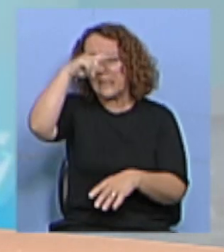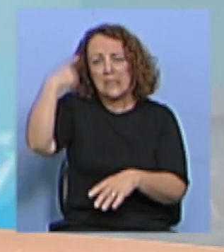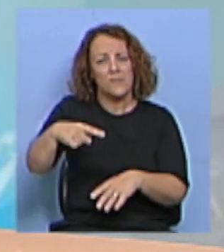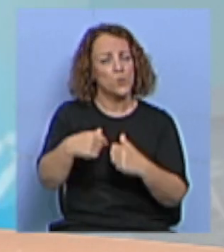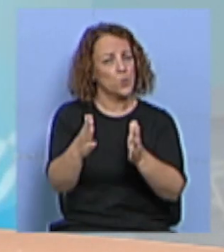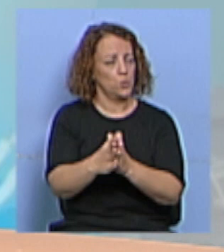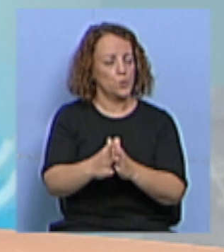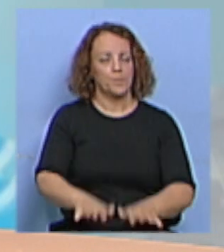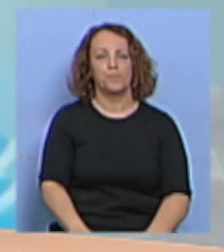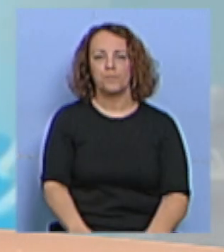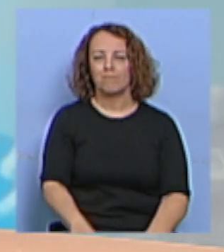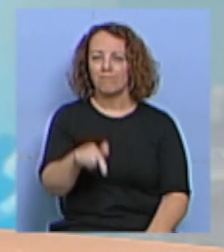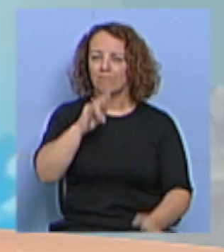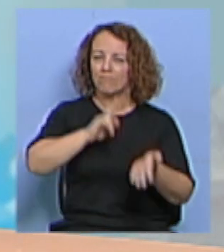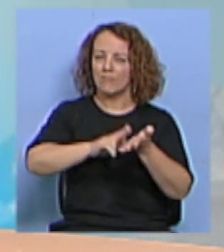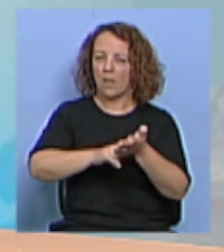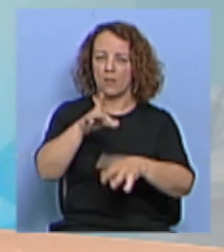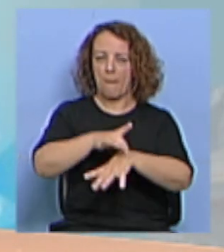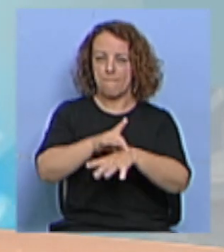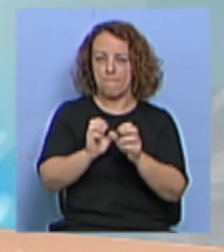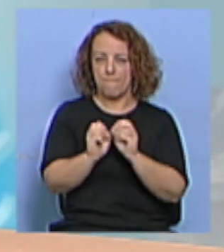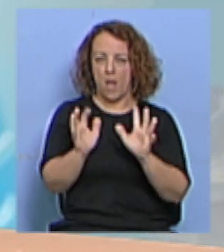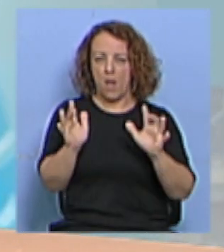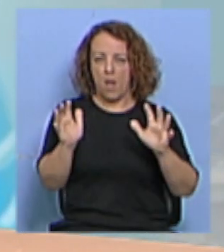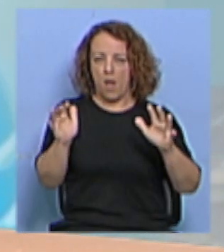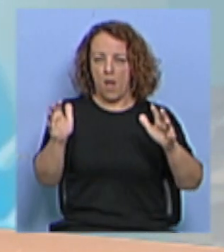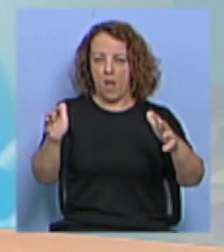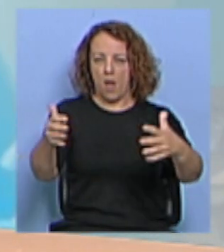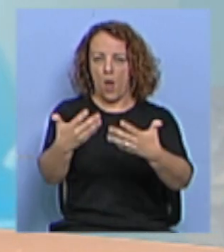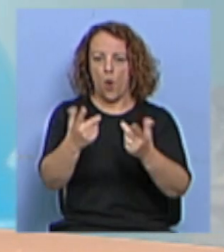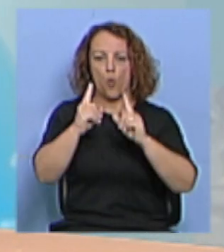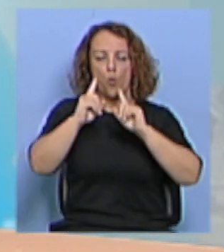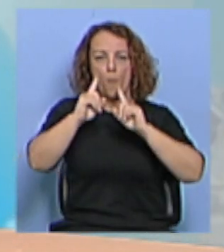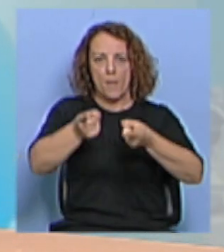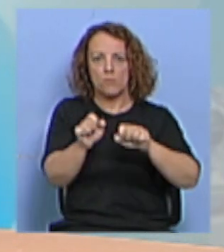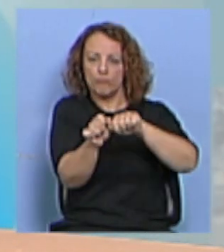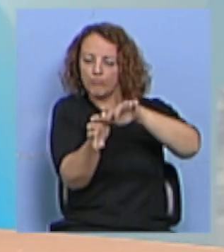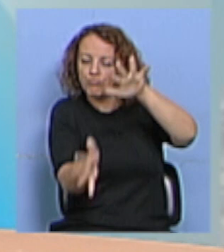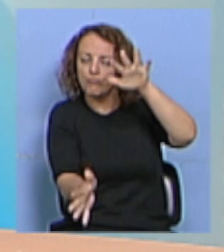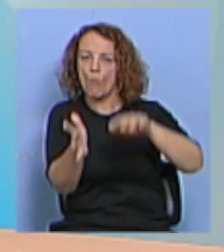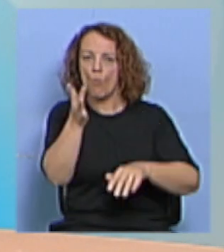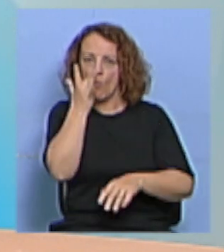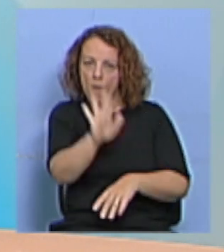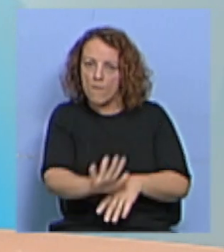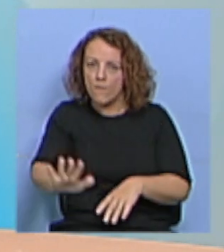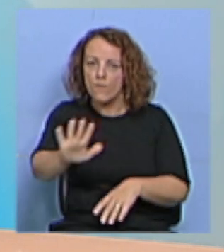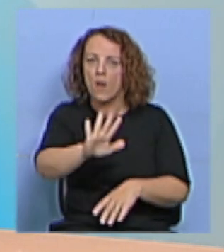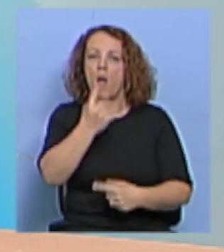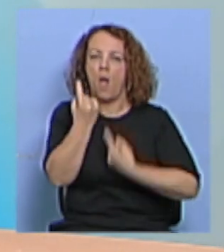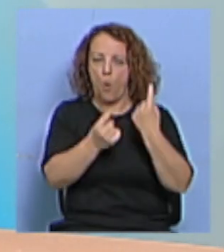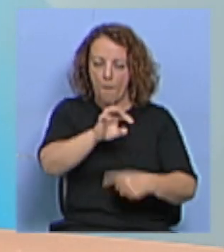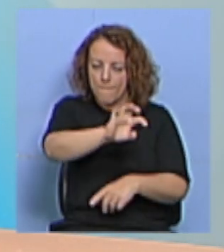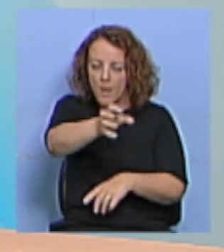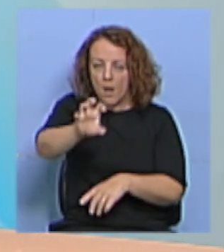da pandemia parece agora começar a fazer-se sentir em alguns países africanos. Qual é